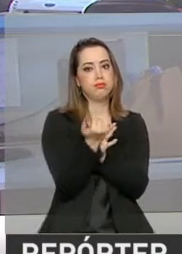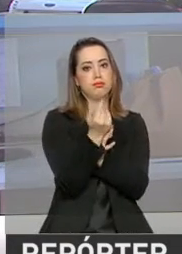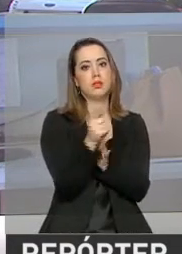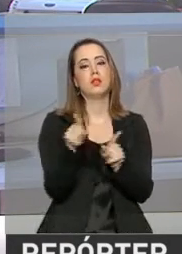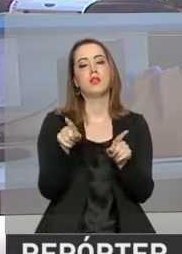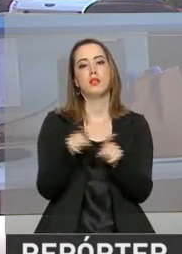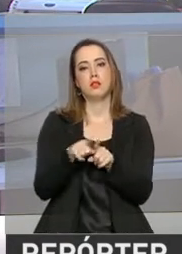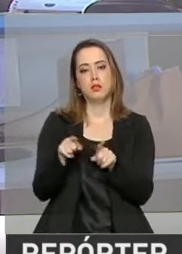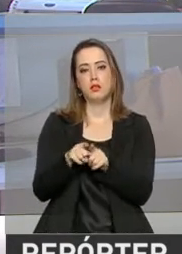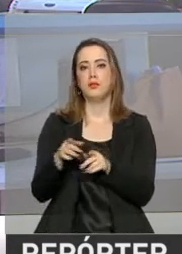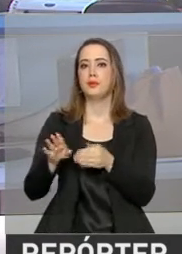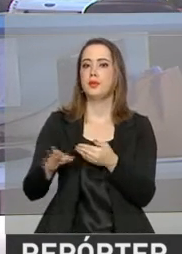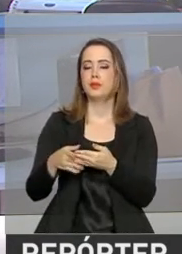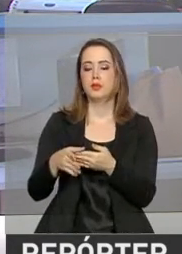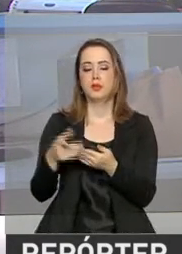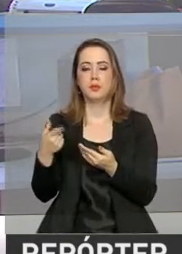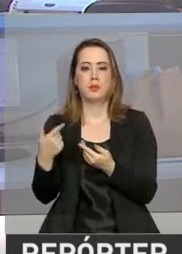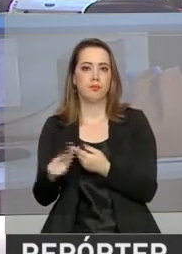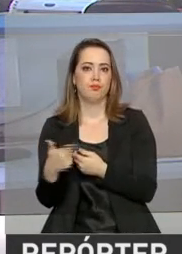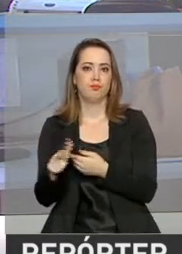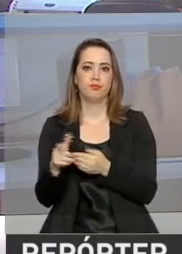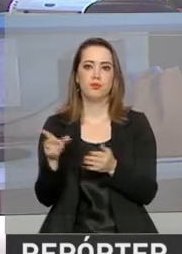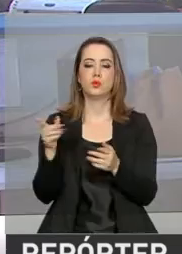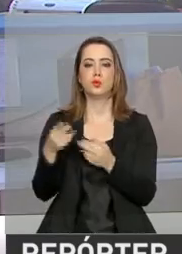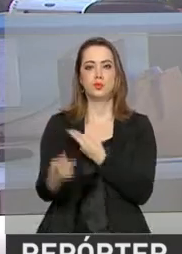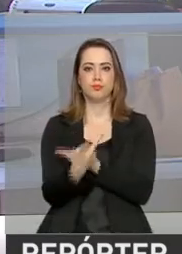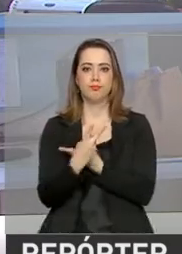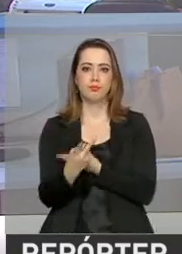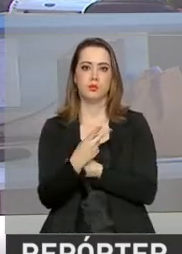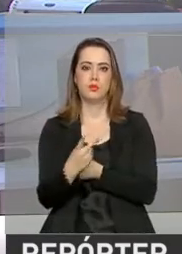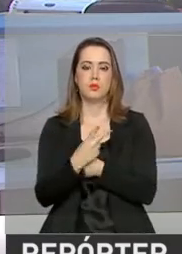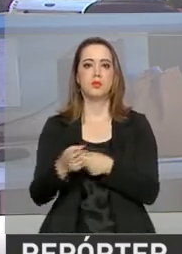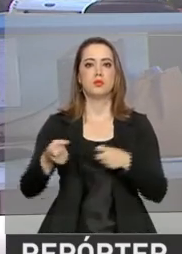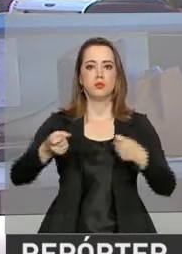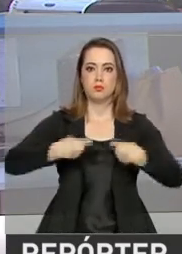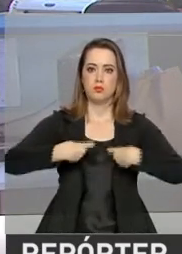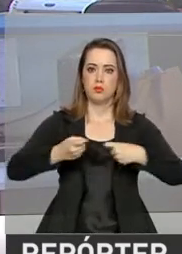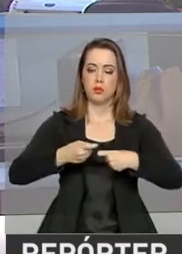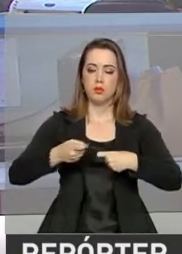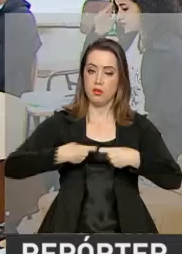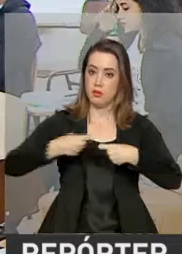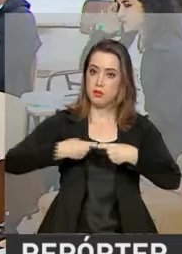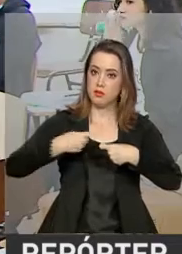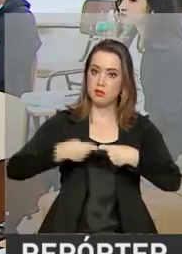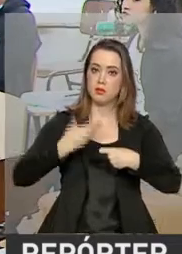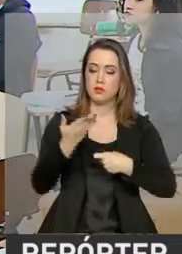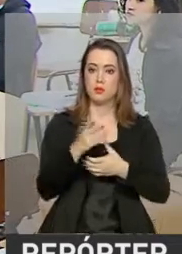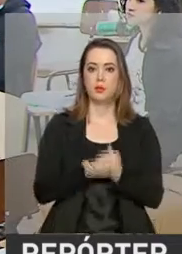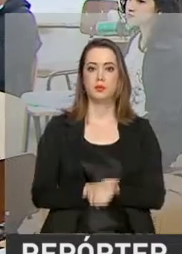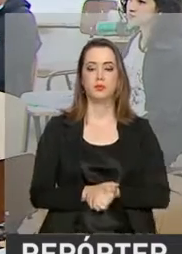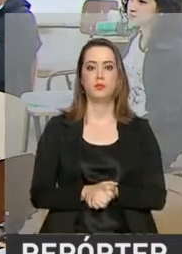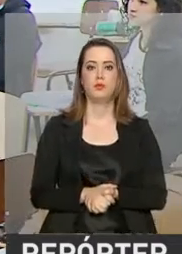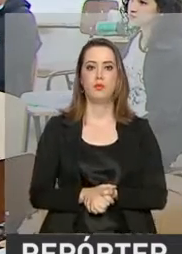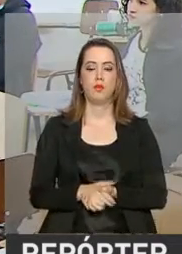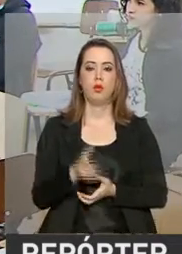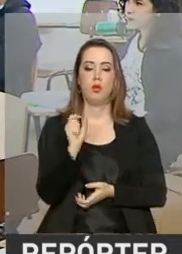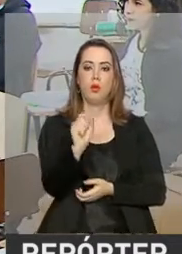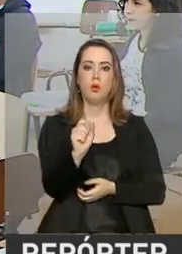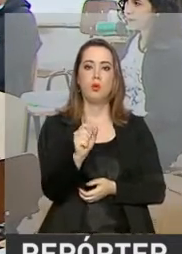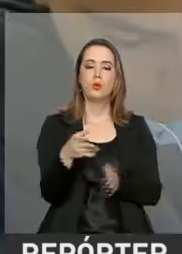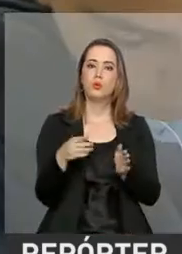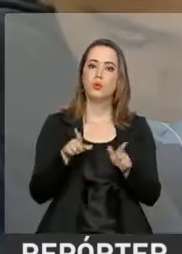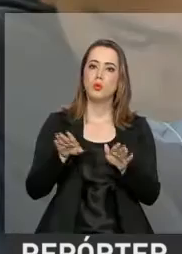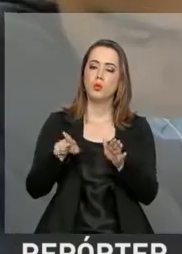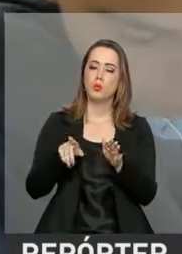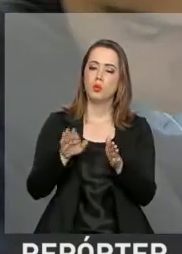o que mostra a pesquisa nacional de saúde escolar divulgada hoje pelo ibge o estudo é referente ao ano de